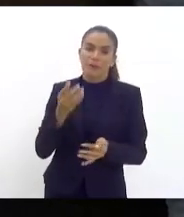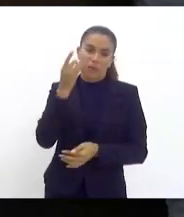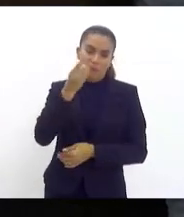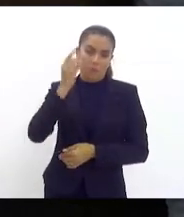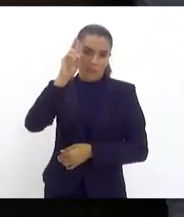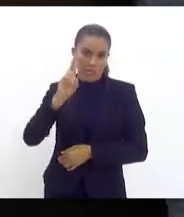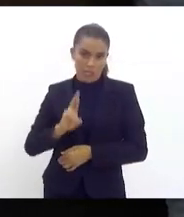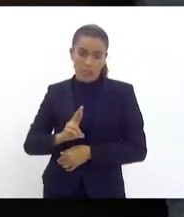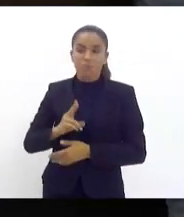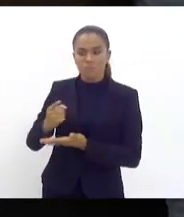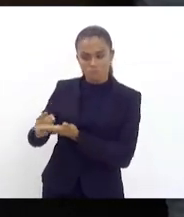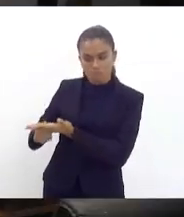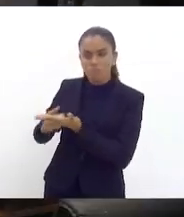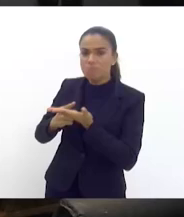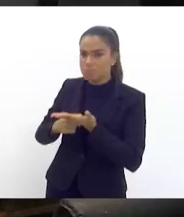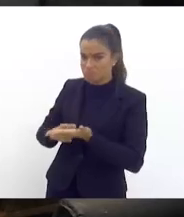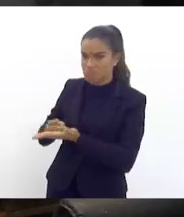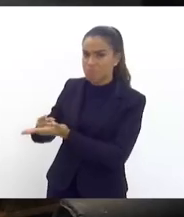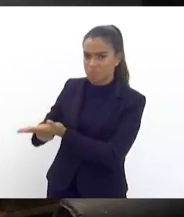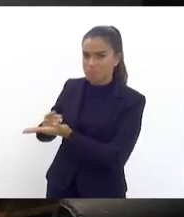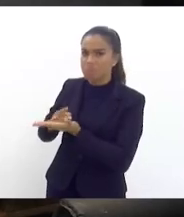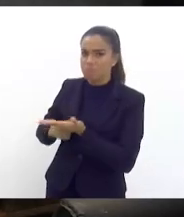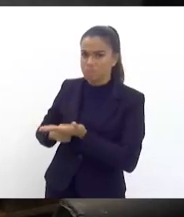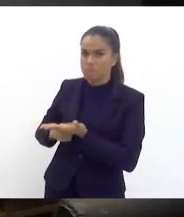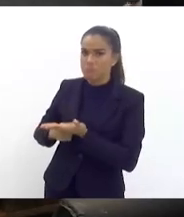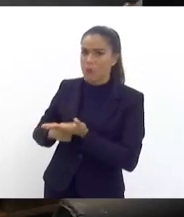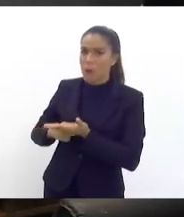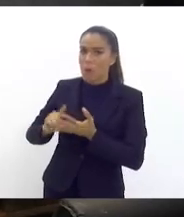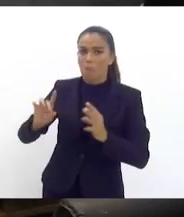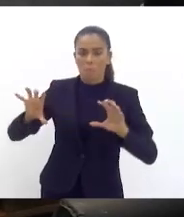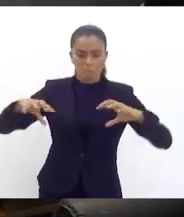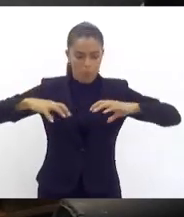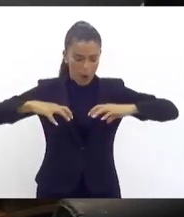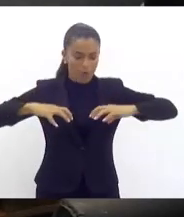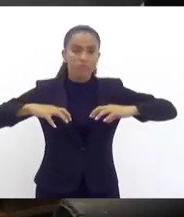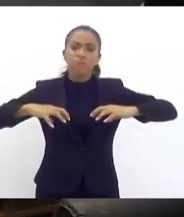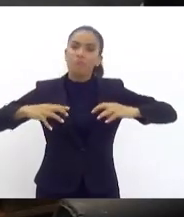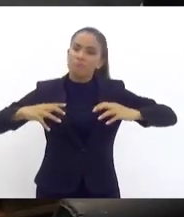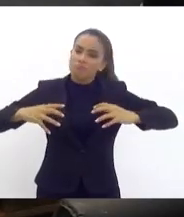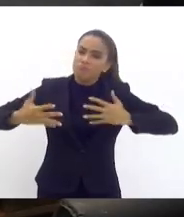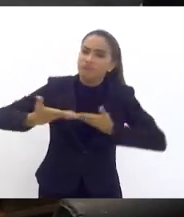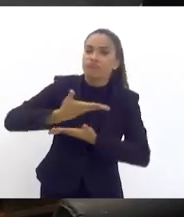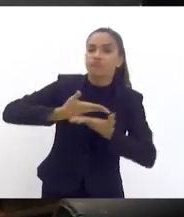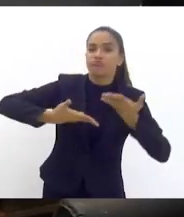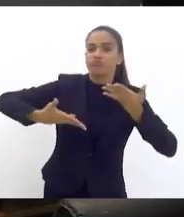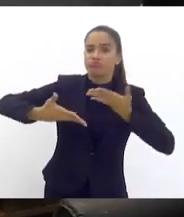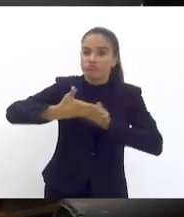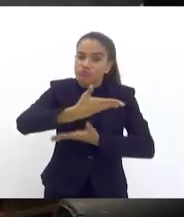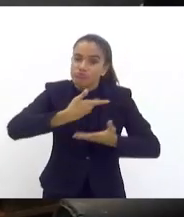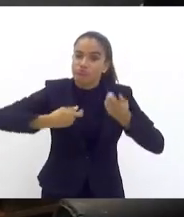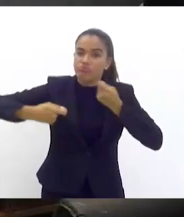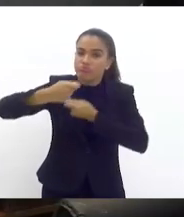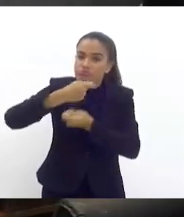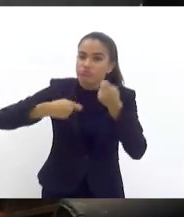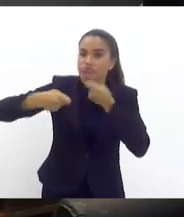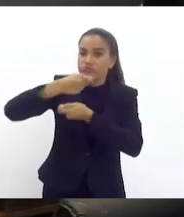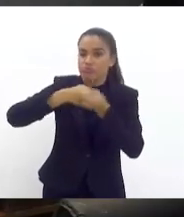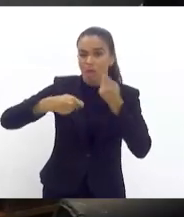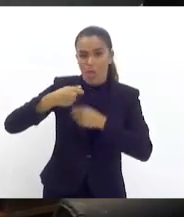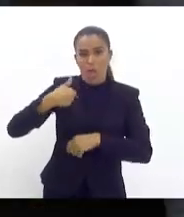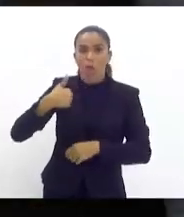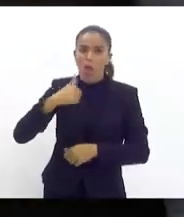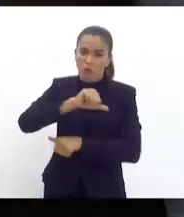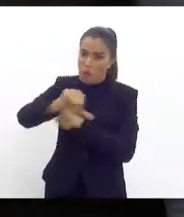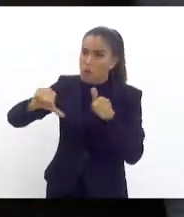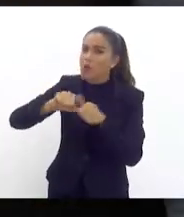acordo, pediu para o outro campo ideológico se sujeitar, e a gente está fazendo, vou aqui declarar que vou mudar o